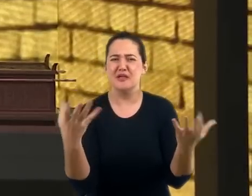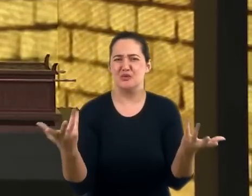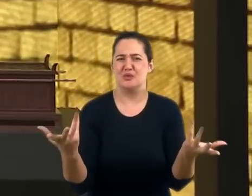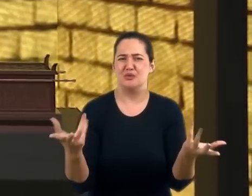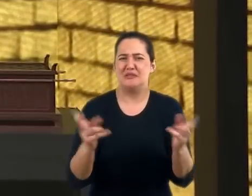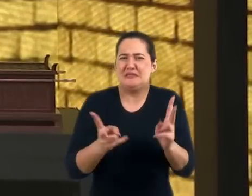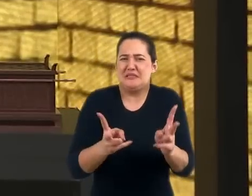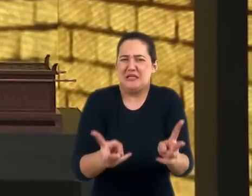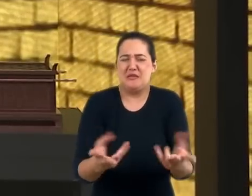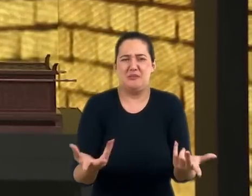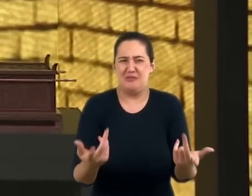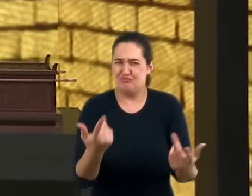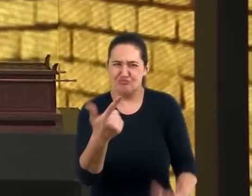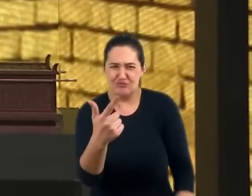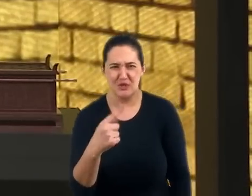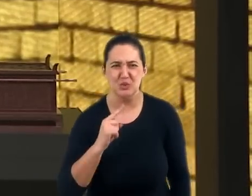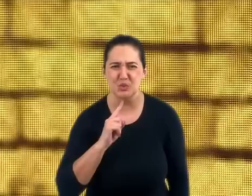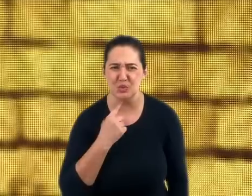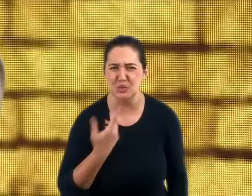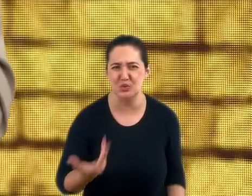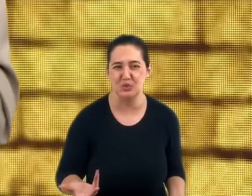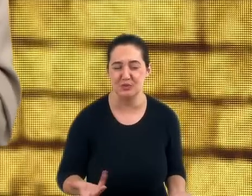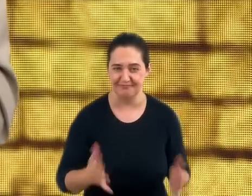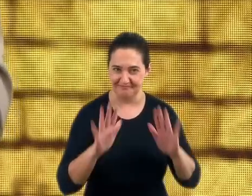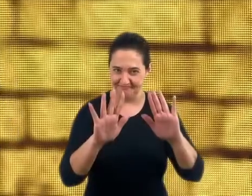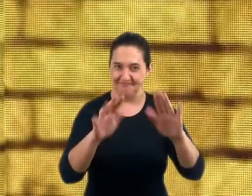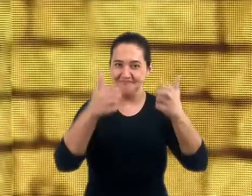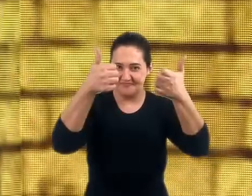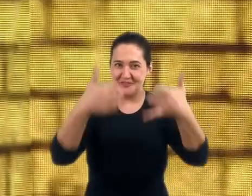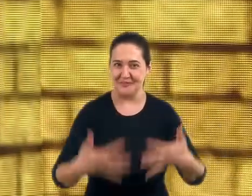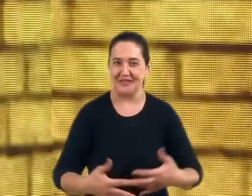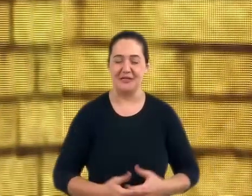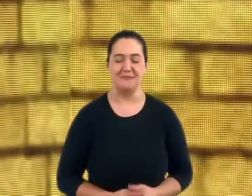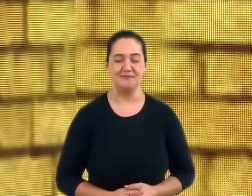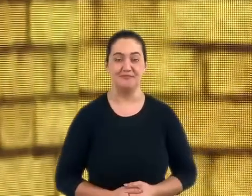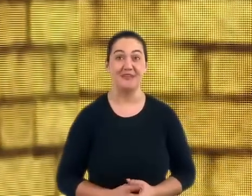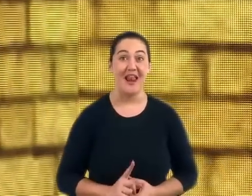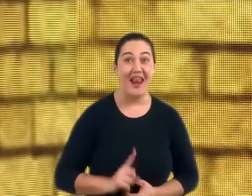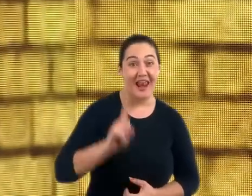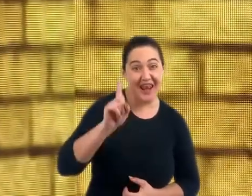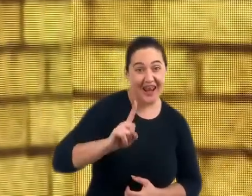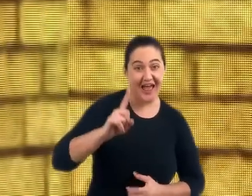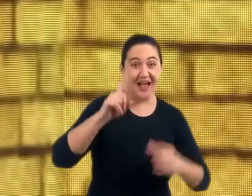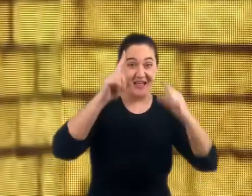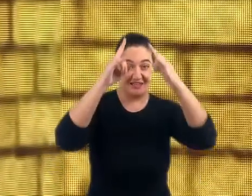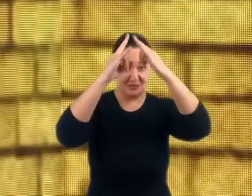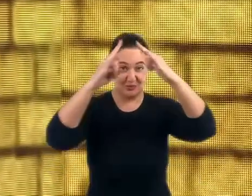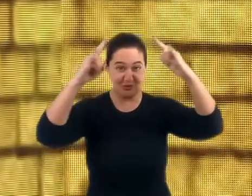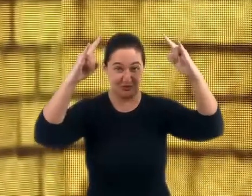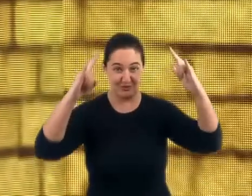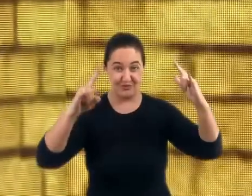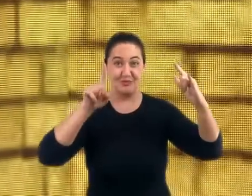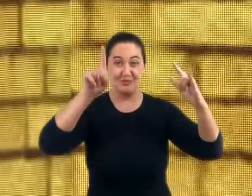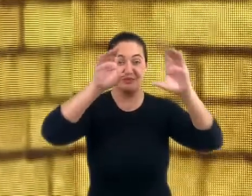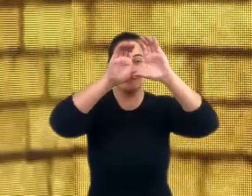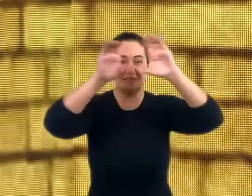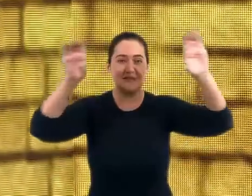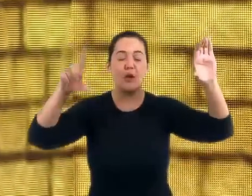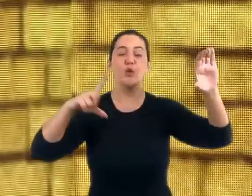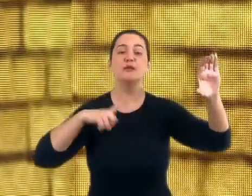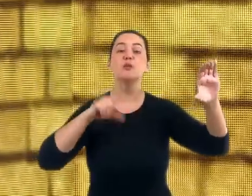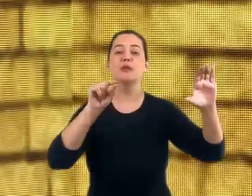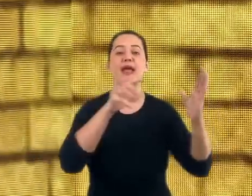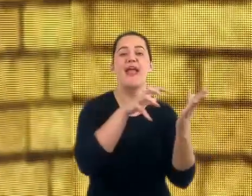teoricamente, limpo e puro? Seria o seguinte: no céu é mantido um registro da vida de